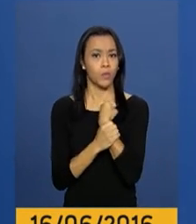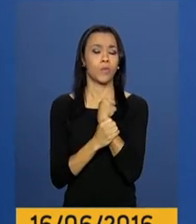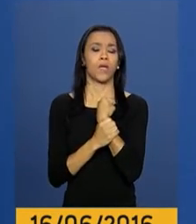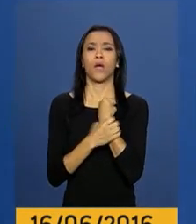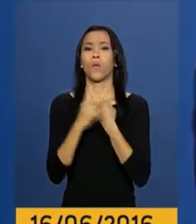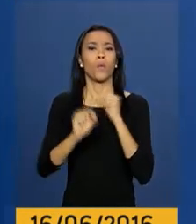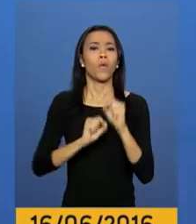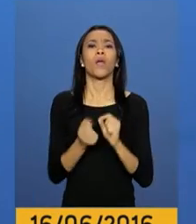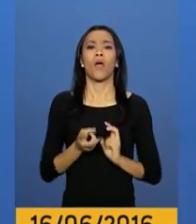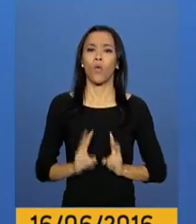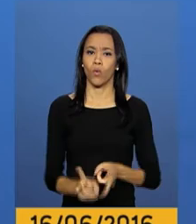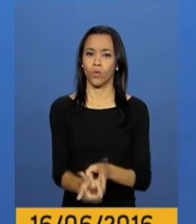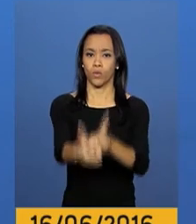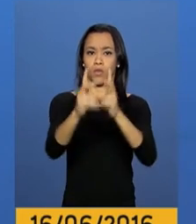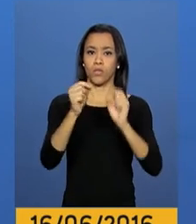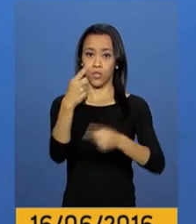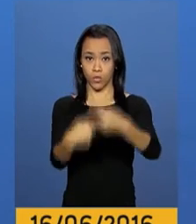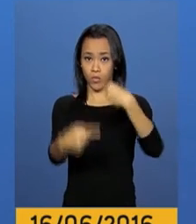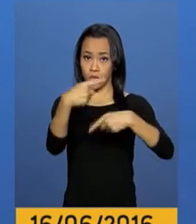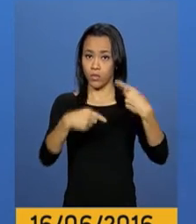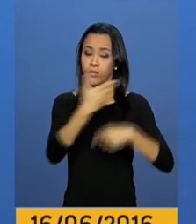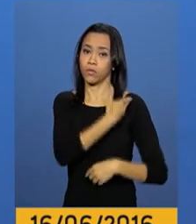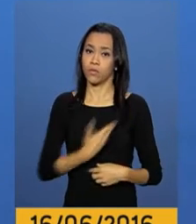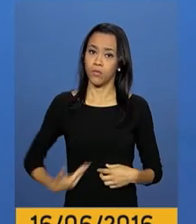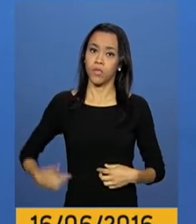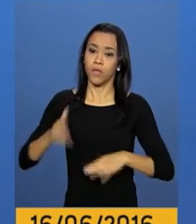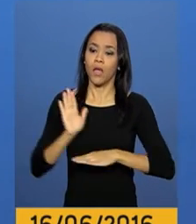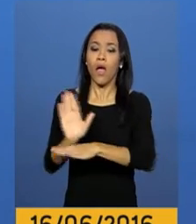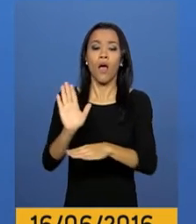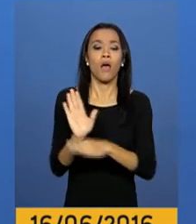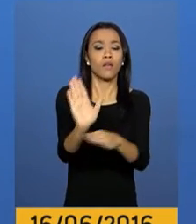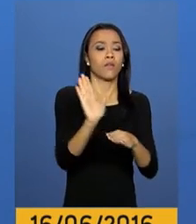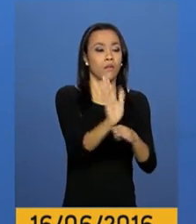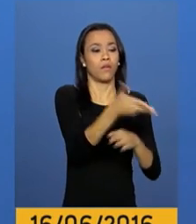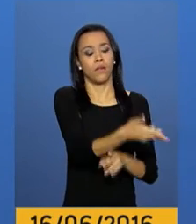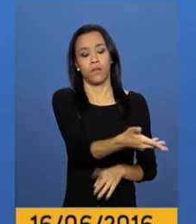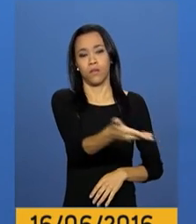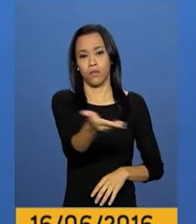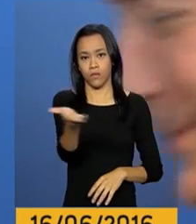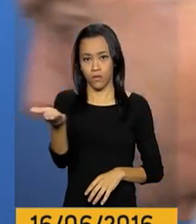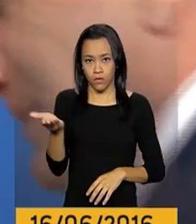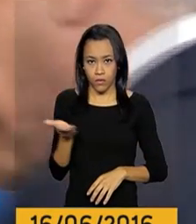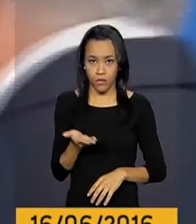continuidade de políticas públicas que atendem à necessidade